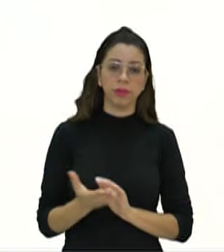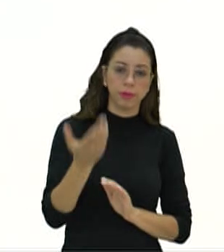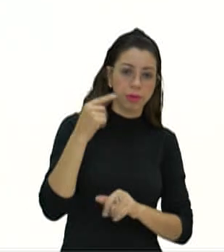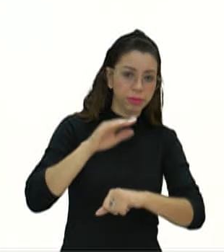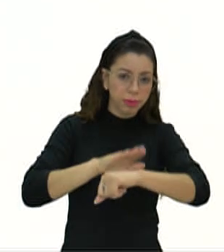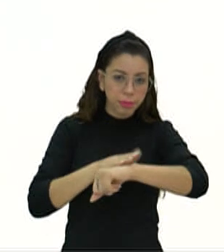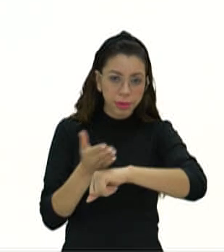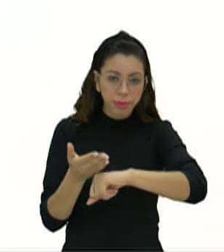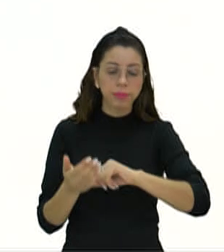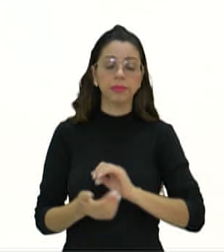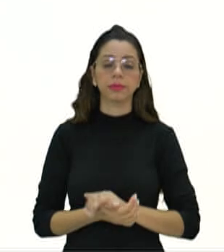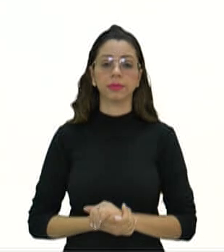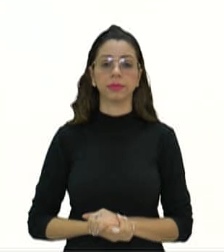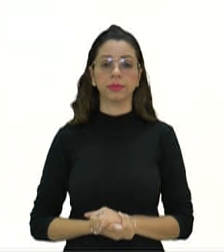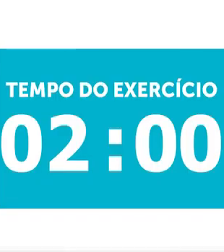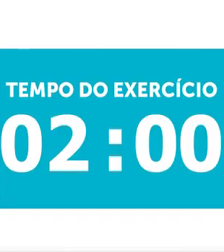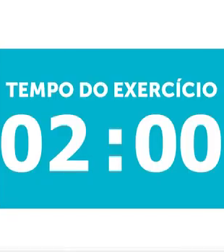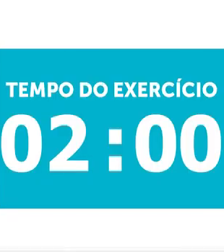dar um tempinho.